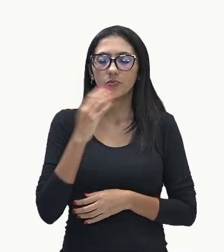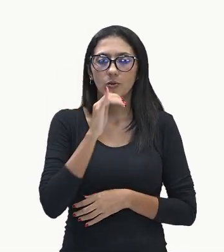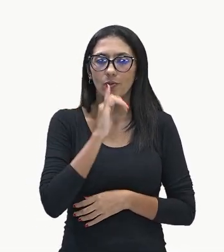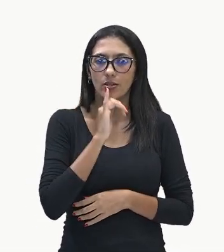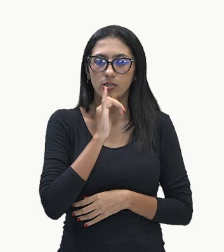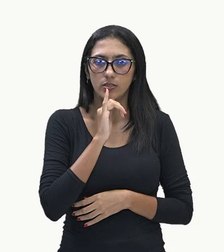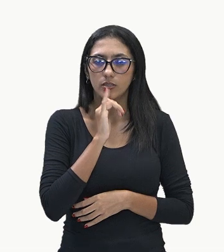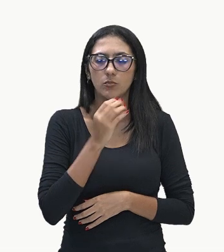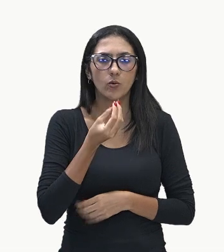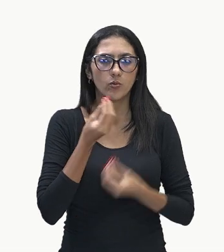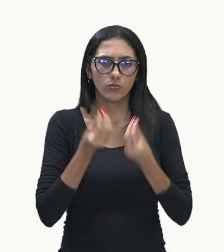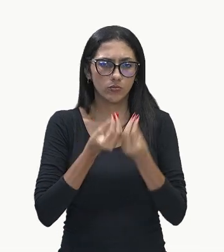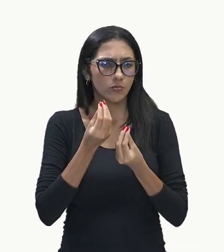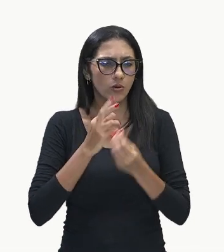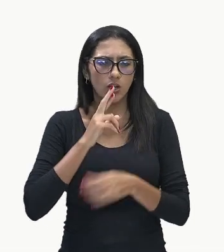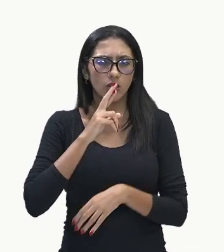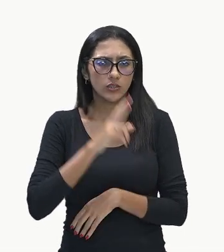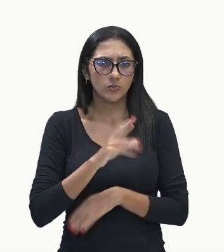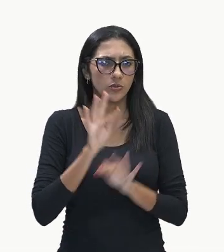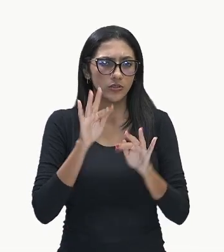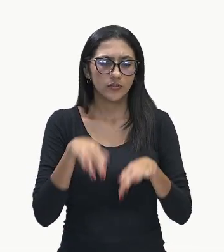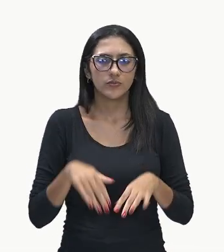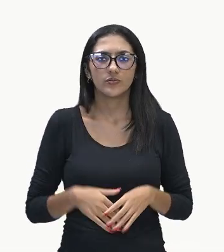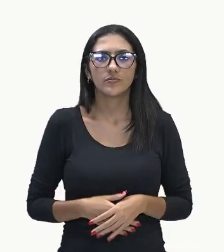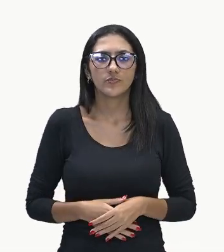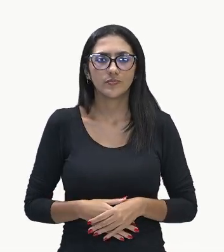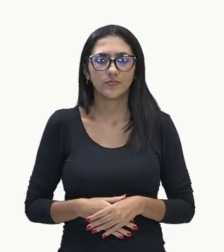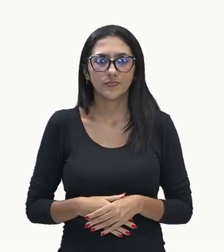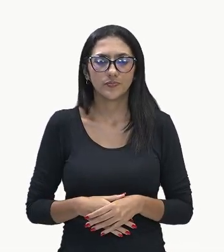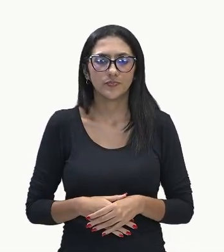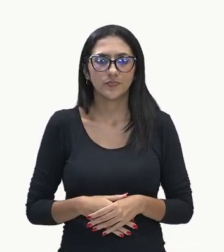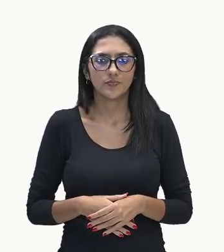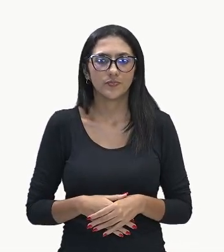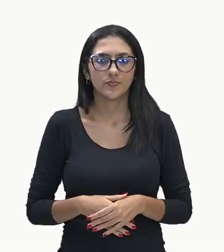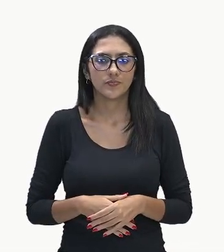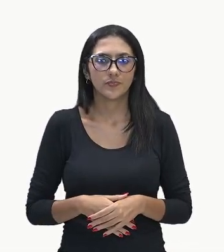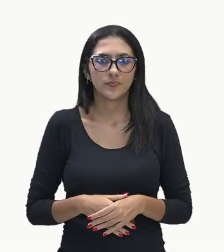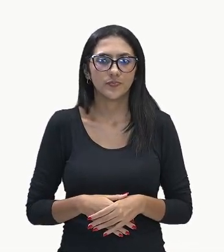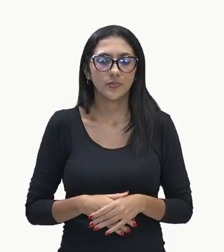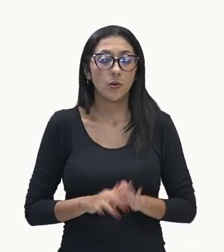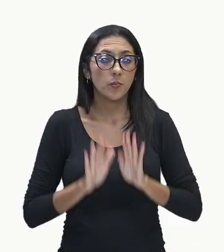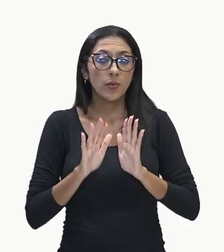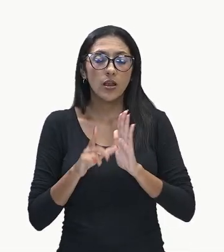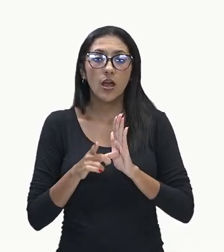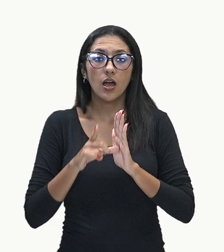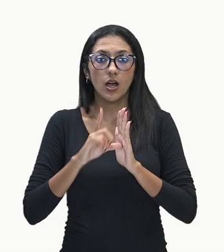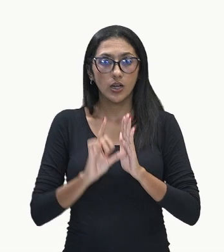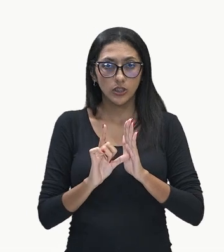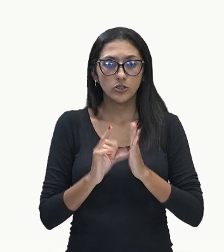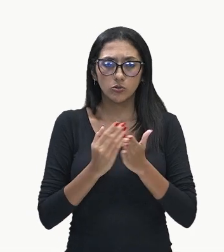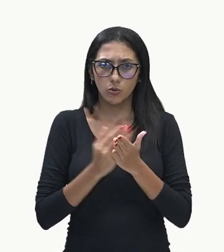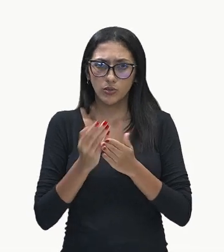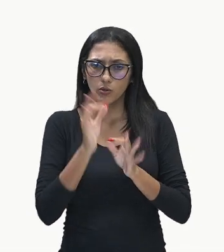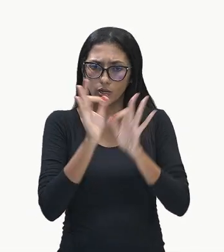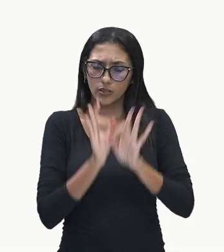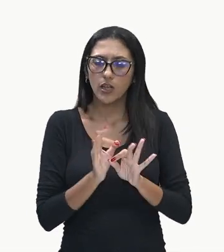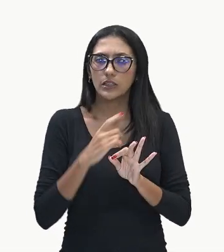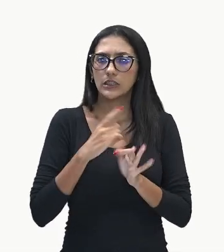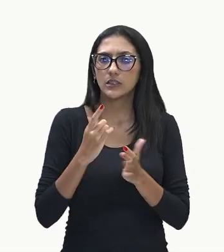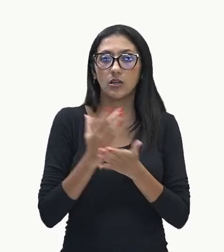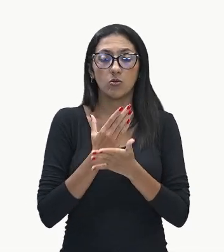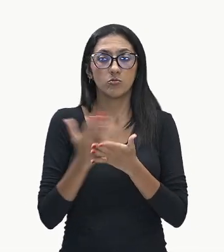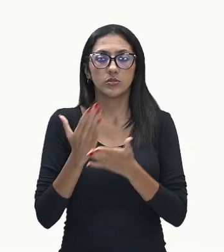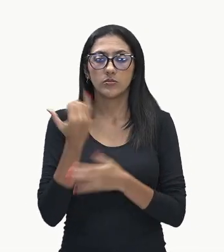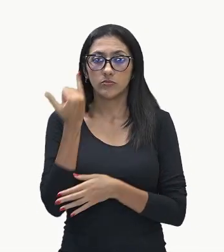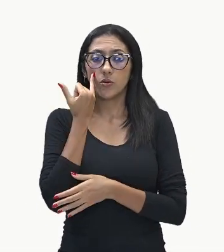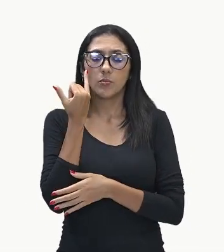a 2x mais 16. Antes de eu começar a resolver, existem algumas observações aí que